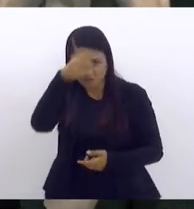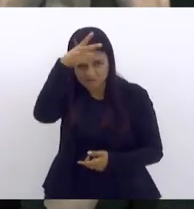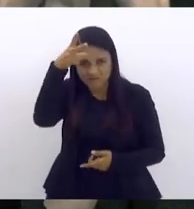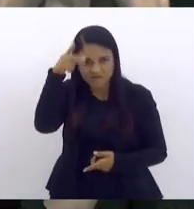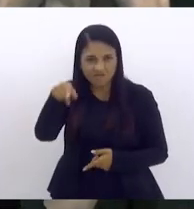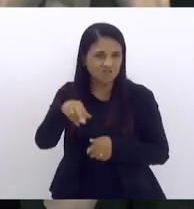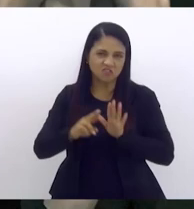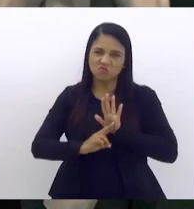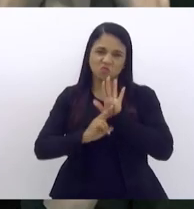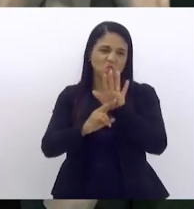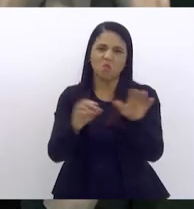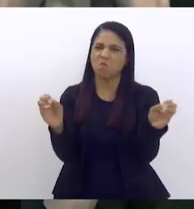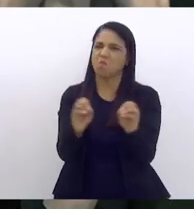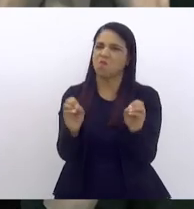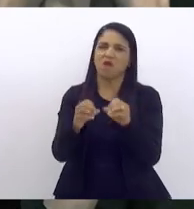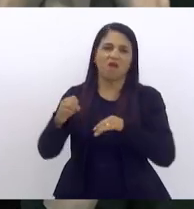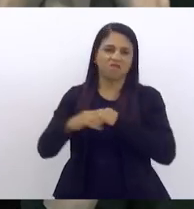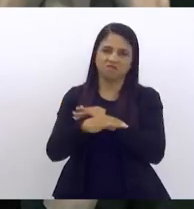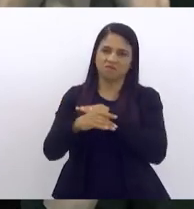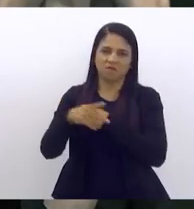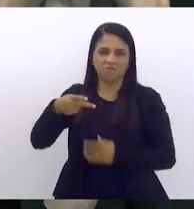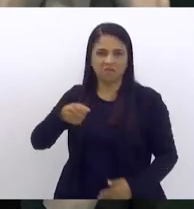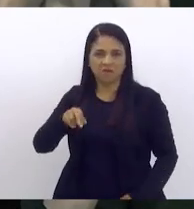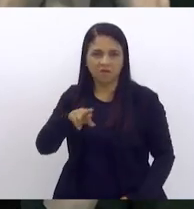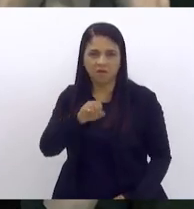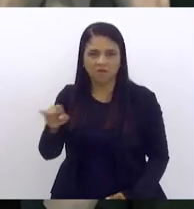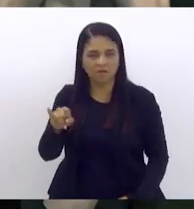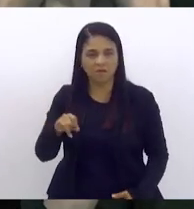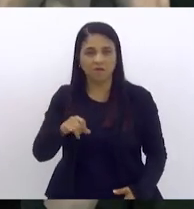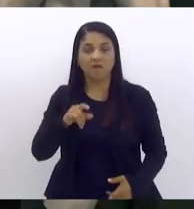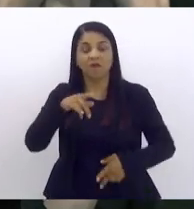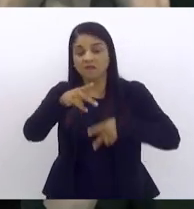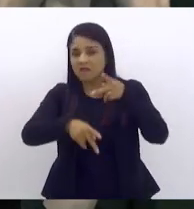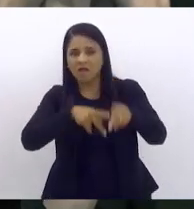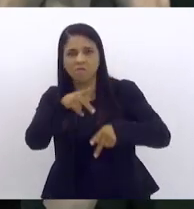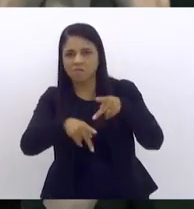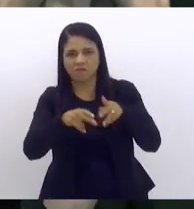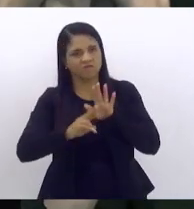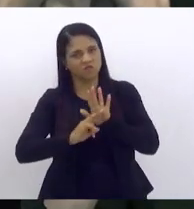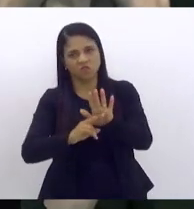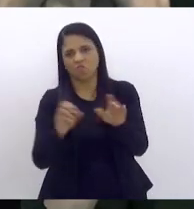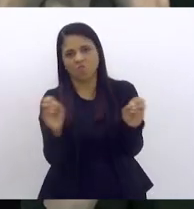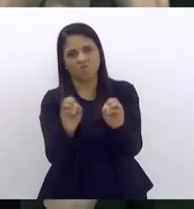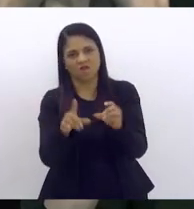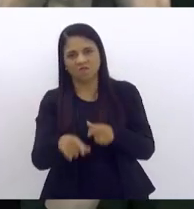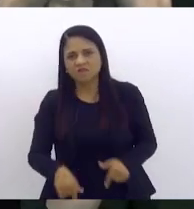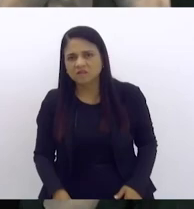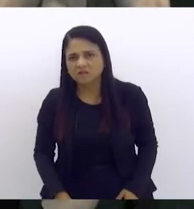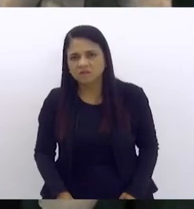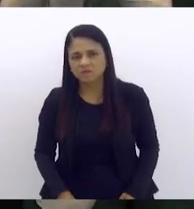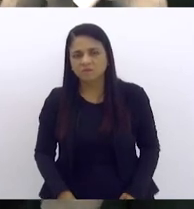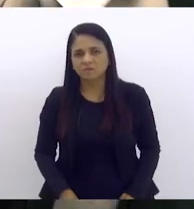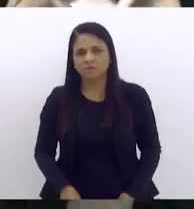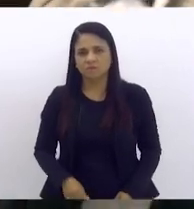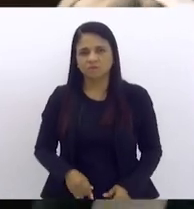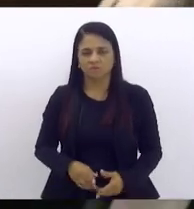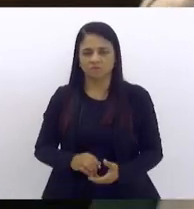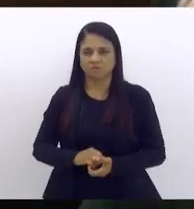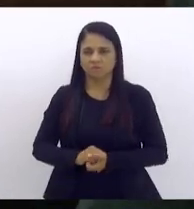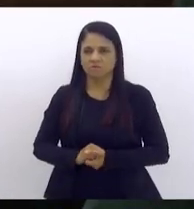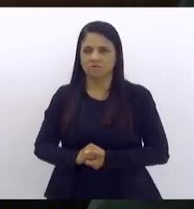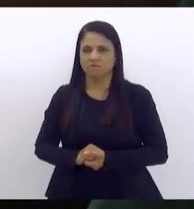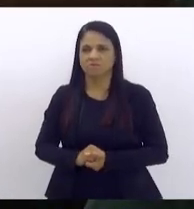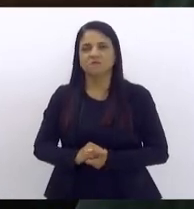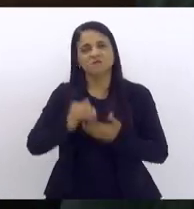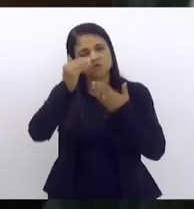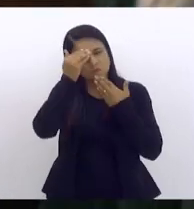a cidade de Barra do Piraí e, muito menos, aqueles que elegeram vocês para estar na vereança. Tá bom, presidente?